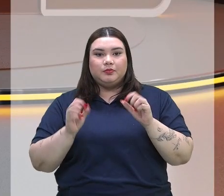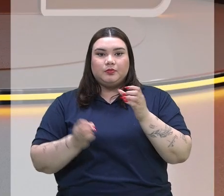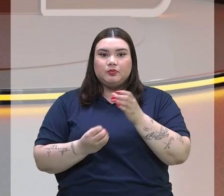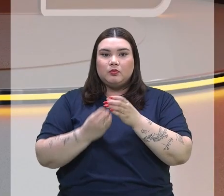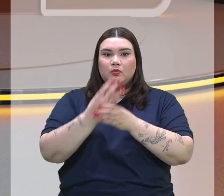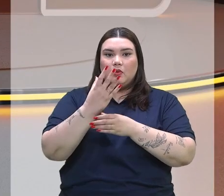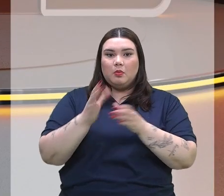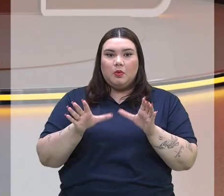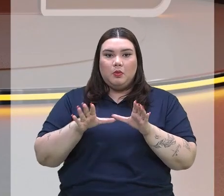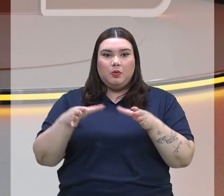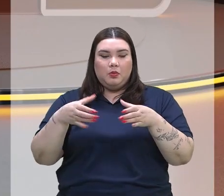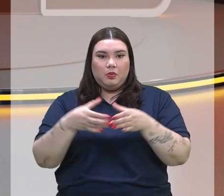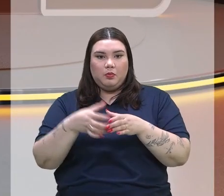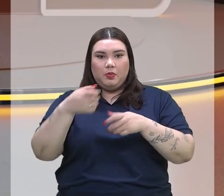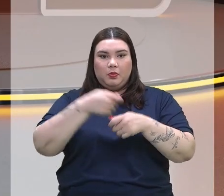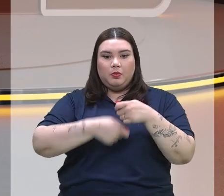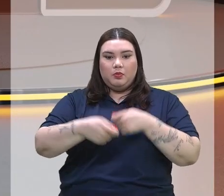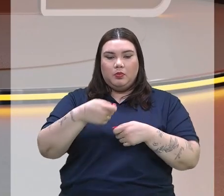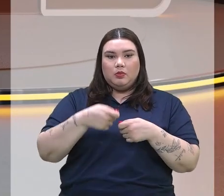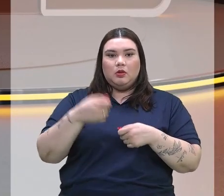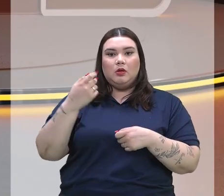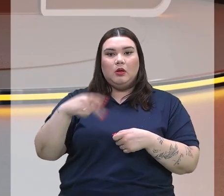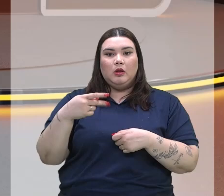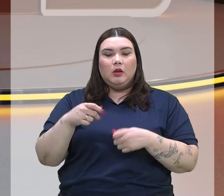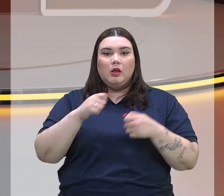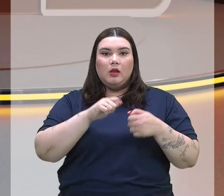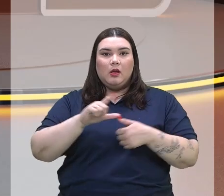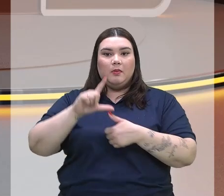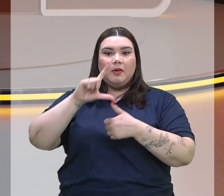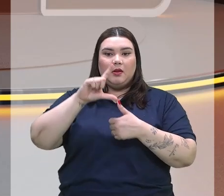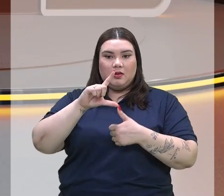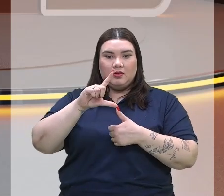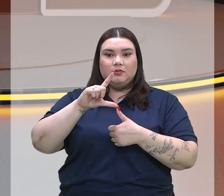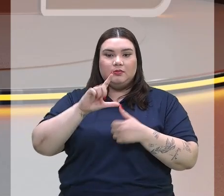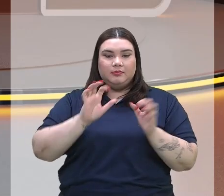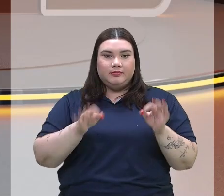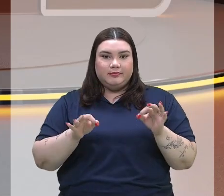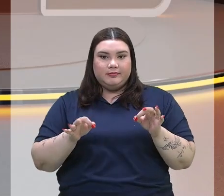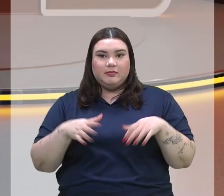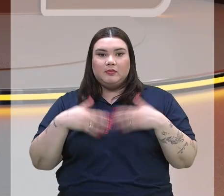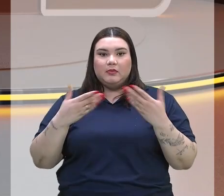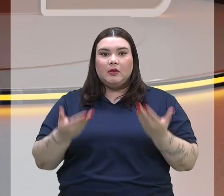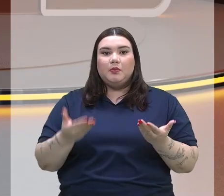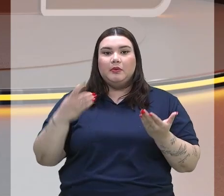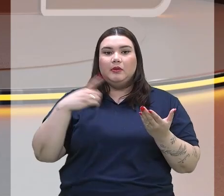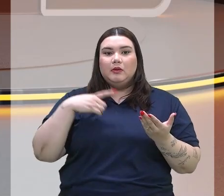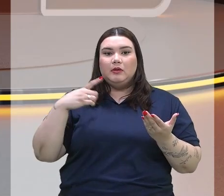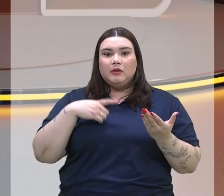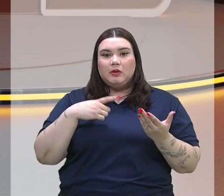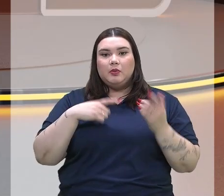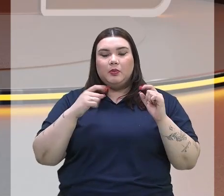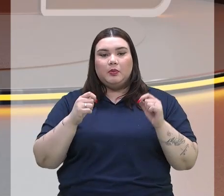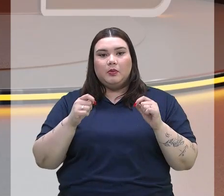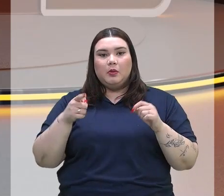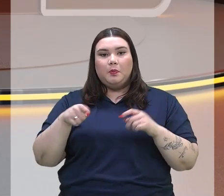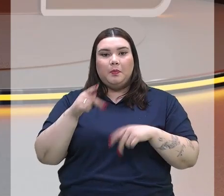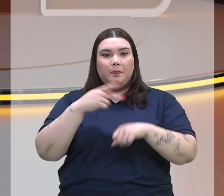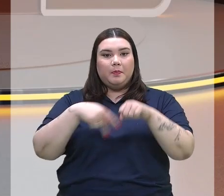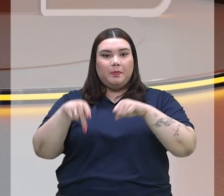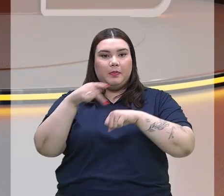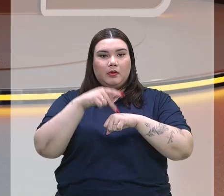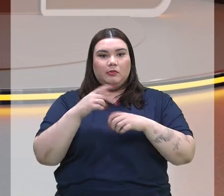um bloco econômico na América Latina. No caso aí, acabou tendo aí, né, essa adesão dos